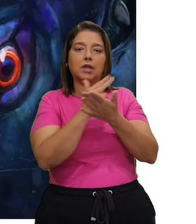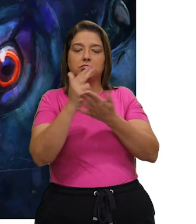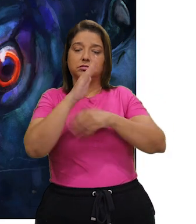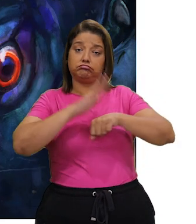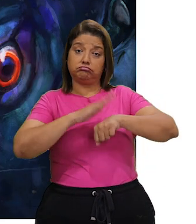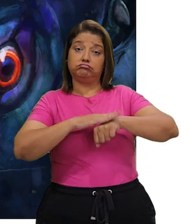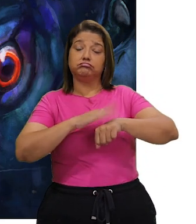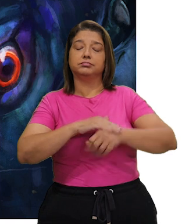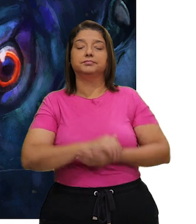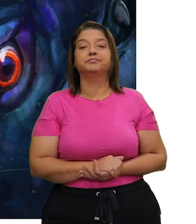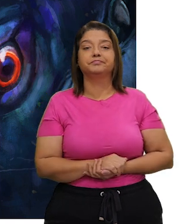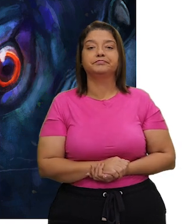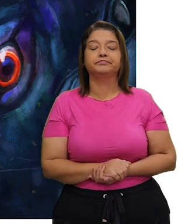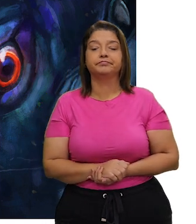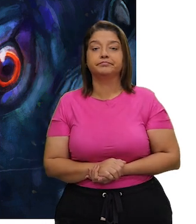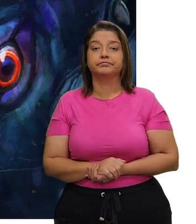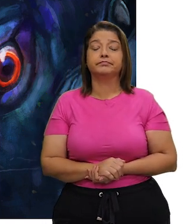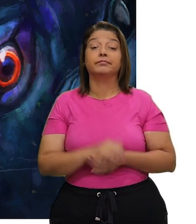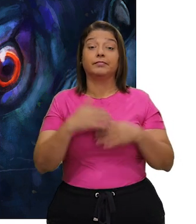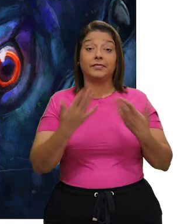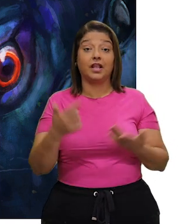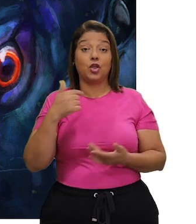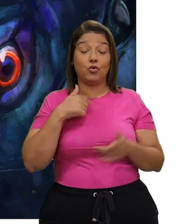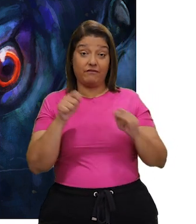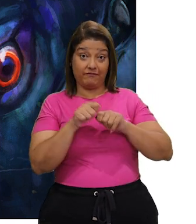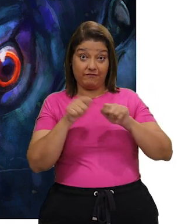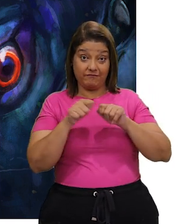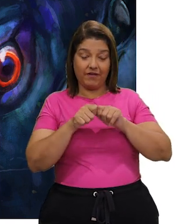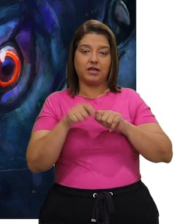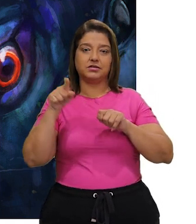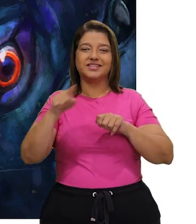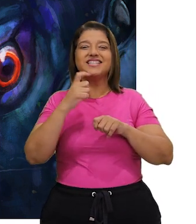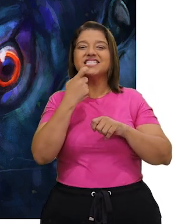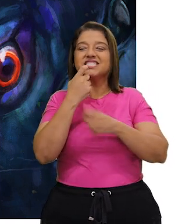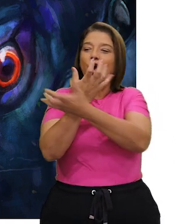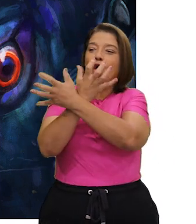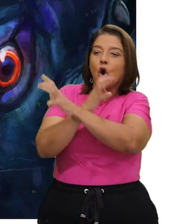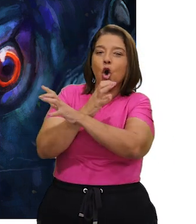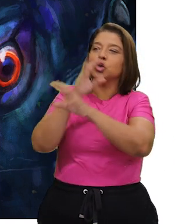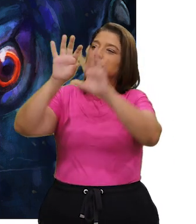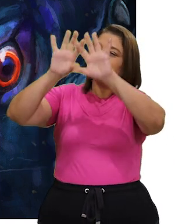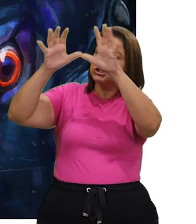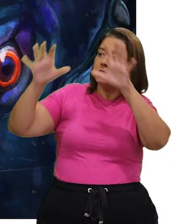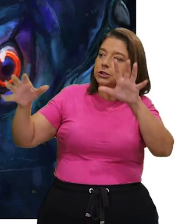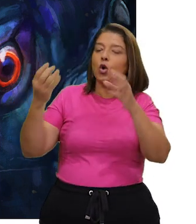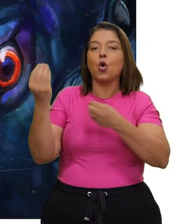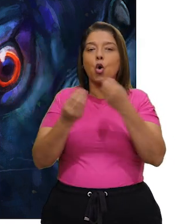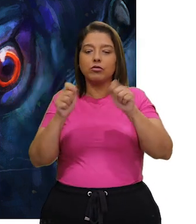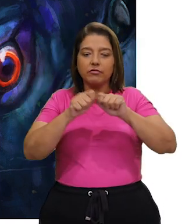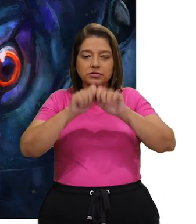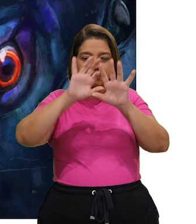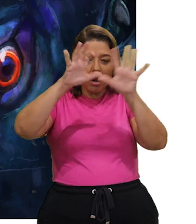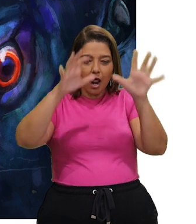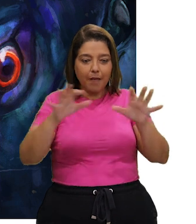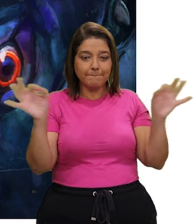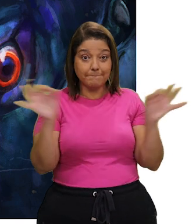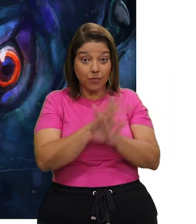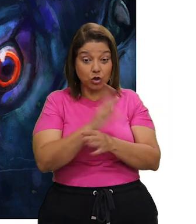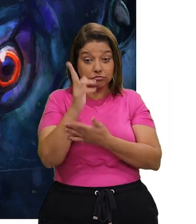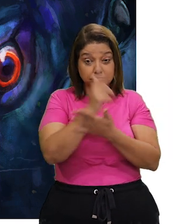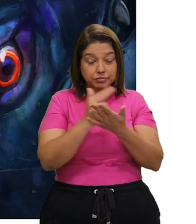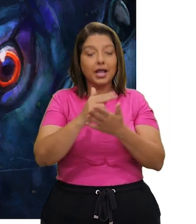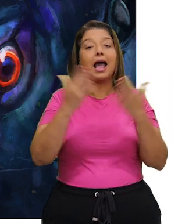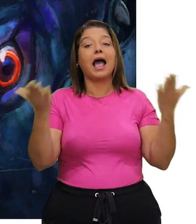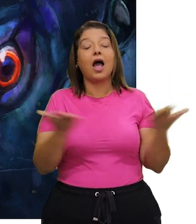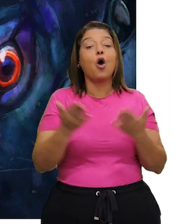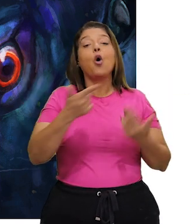faço Então esse desenho da reconstrução esquelética aí eu vou para outro tipo de referência que é a segunda parte a